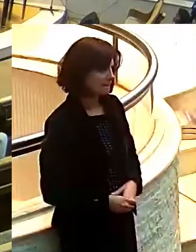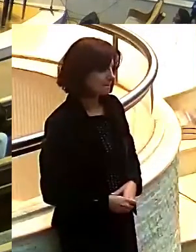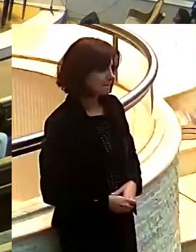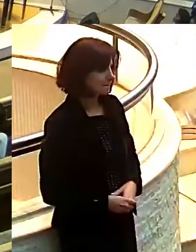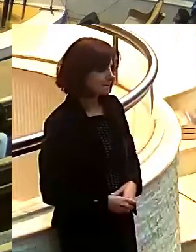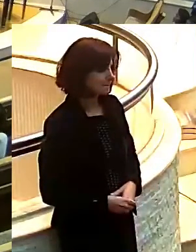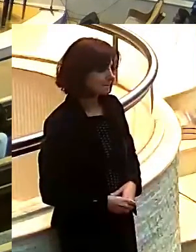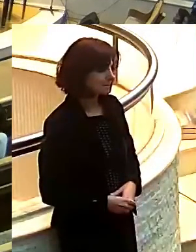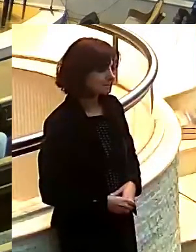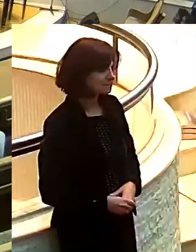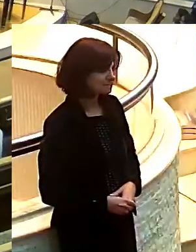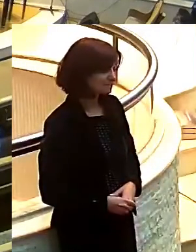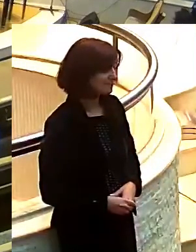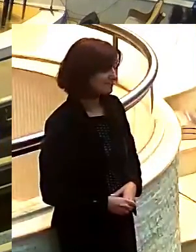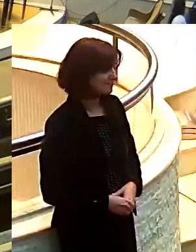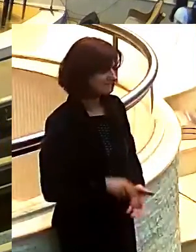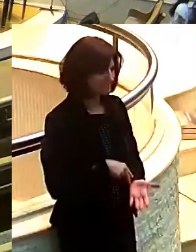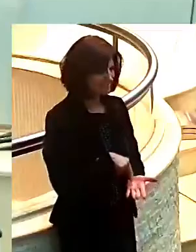Ficar de pé